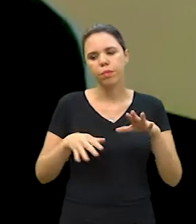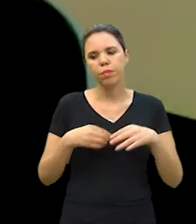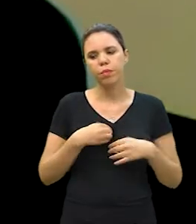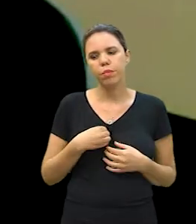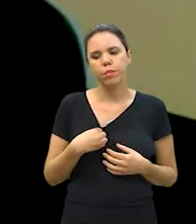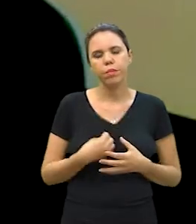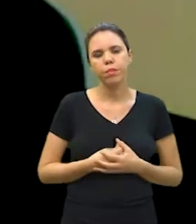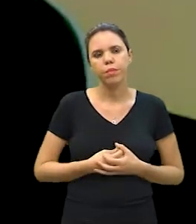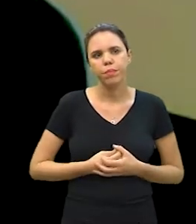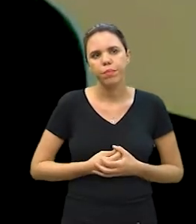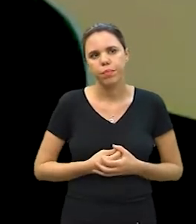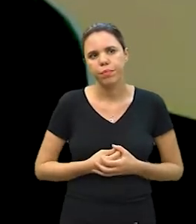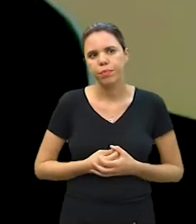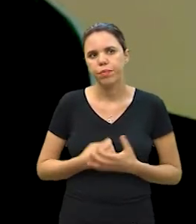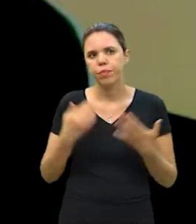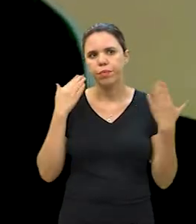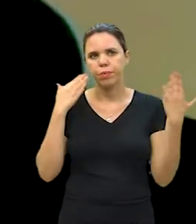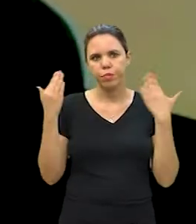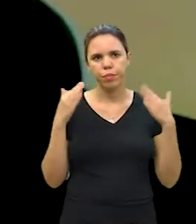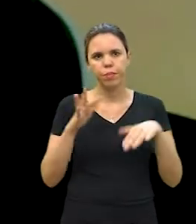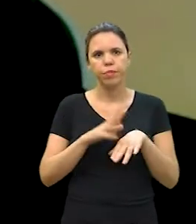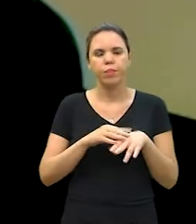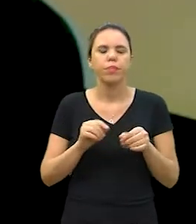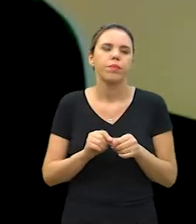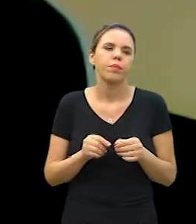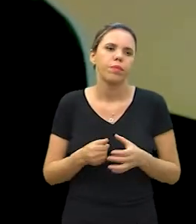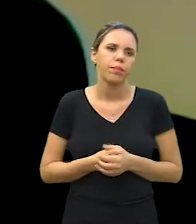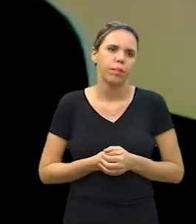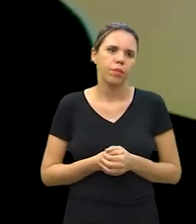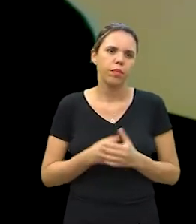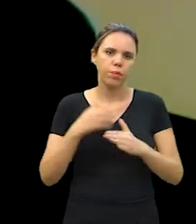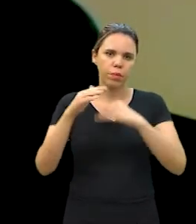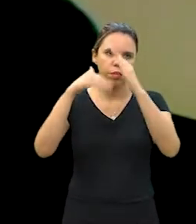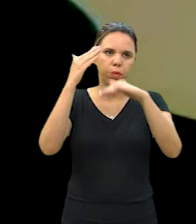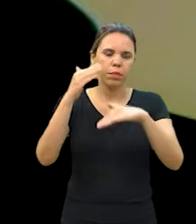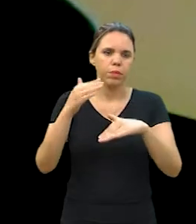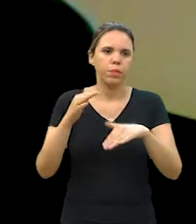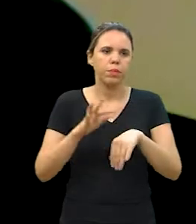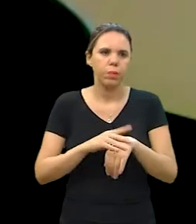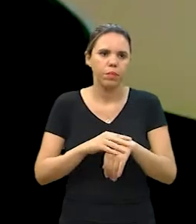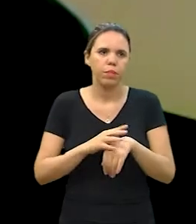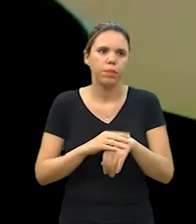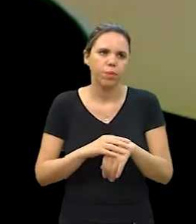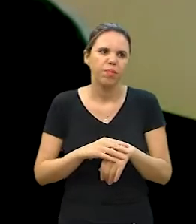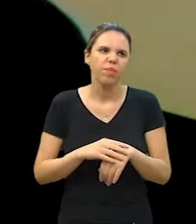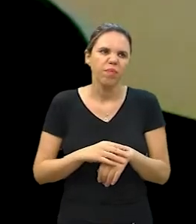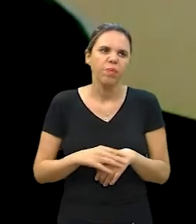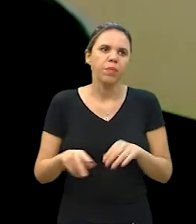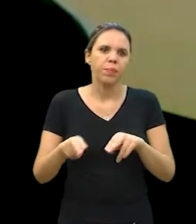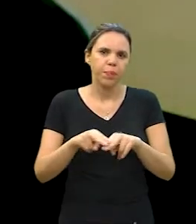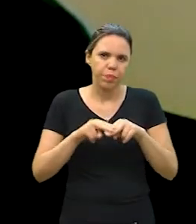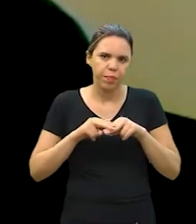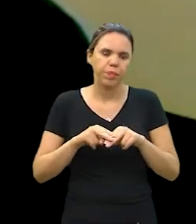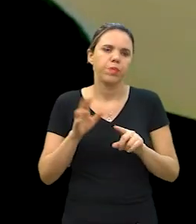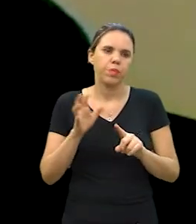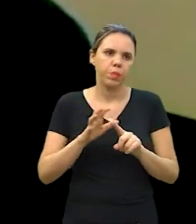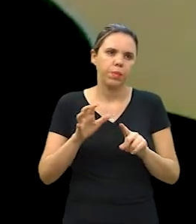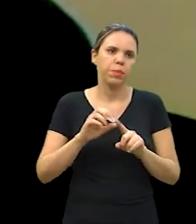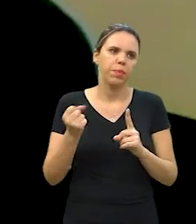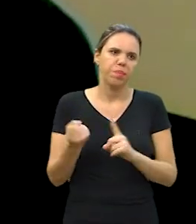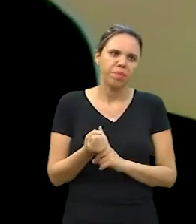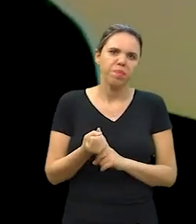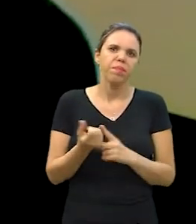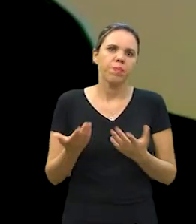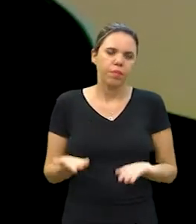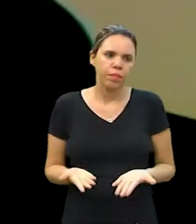vezes, de doenças psicológicas, de desenvolvimento de doenças, inclusive por conta dessa pressão